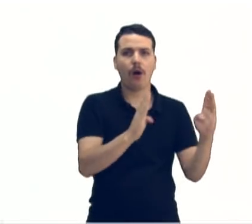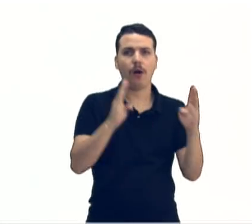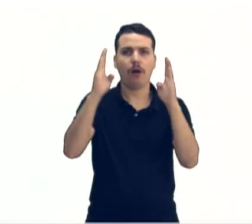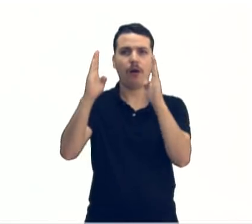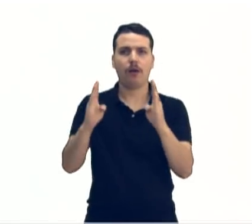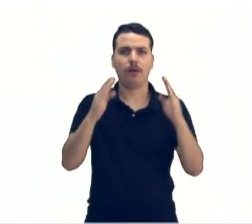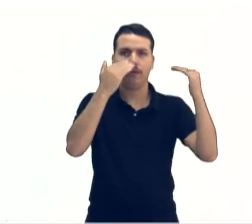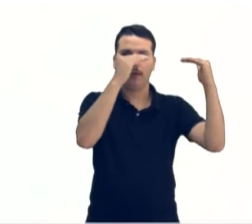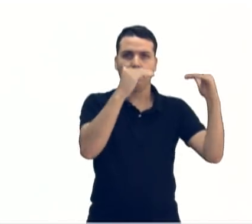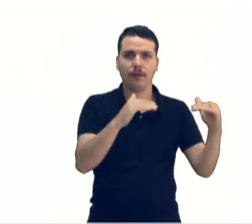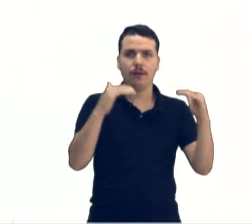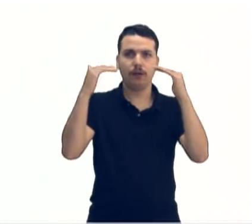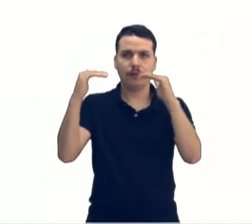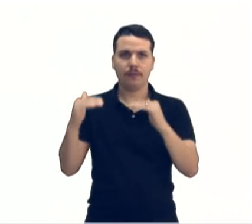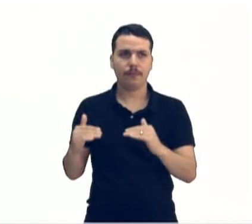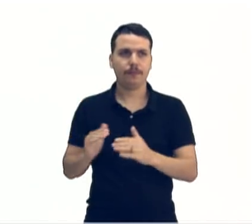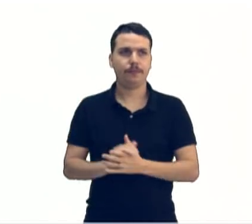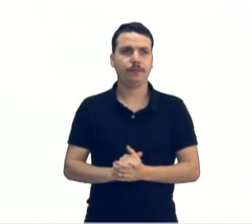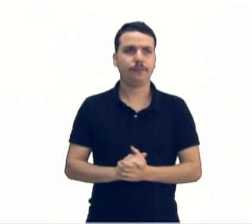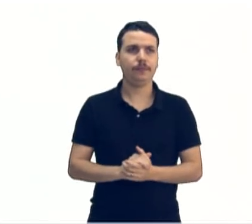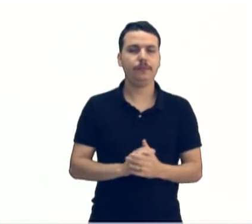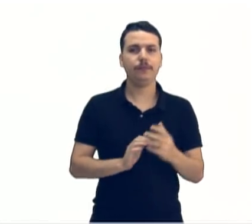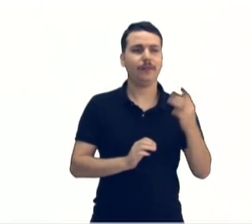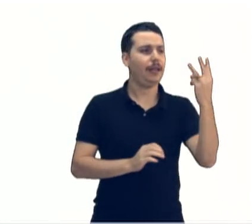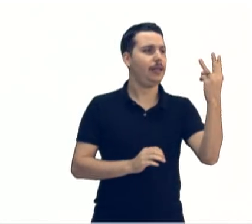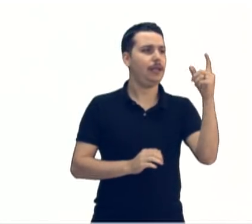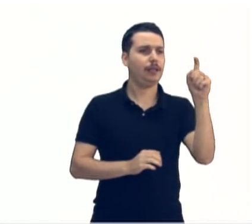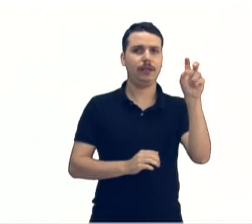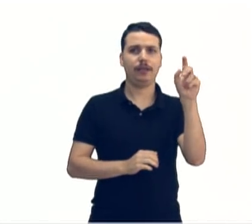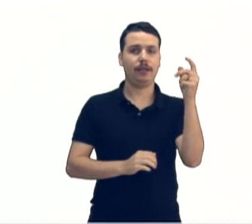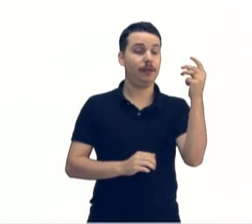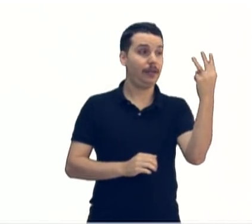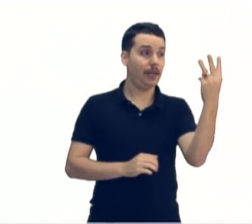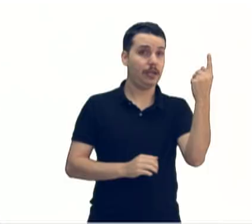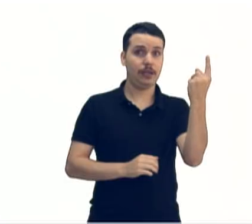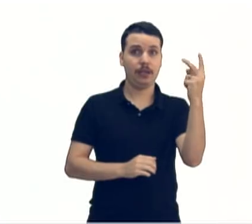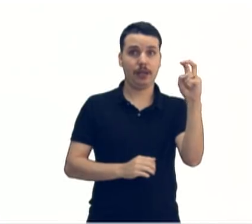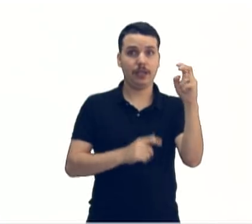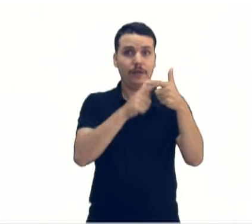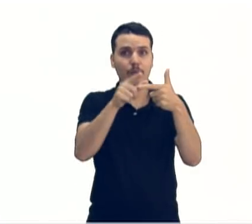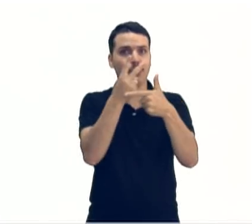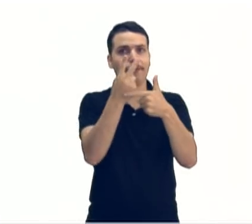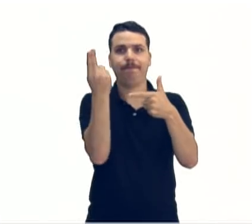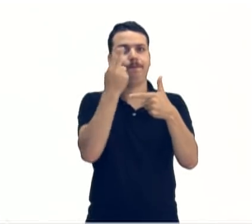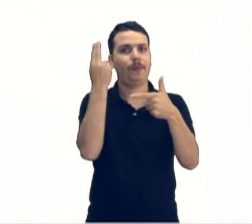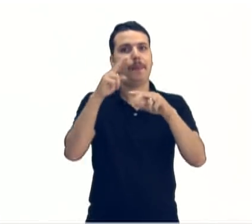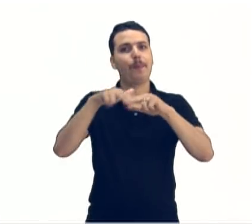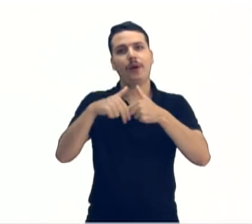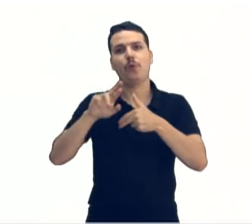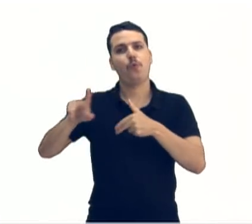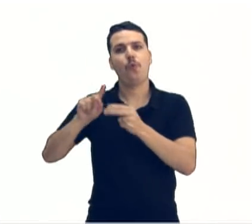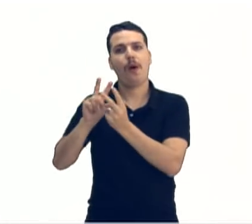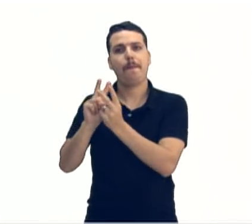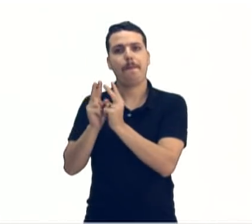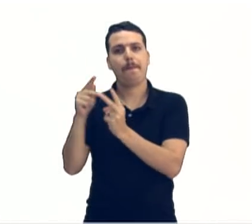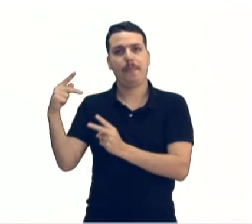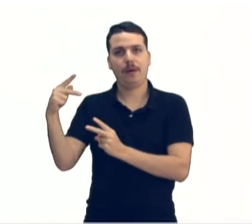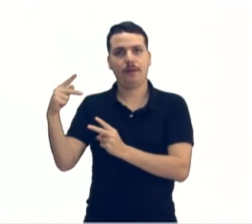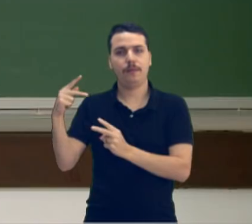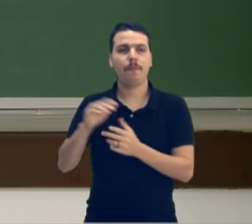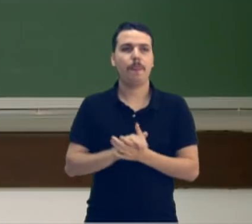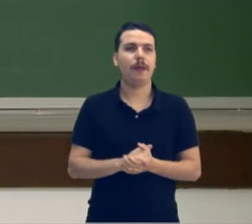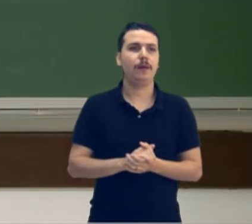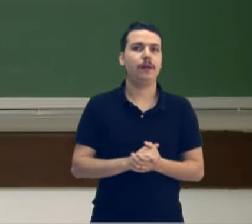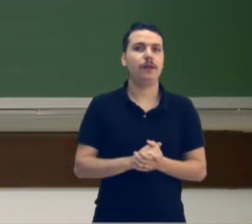decomposição. Não dá por 2 porque não é par. O próximo é primo, o próximo é o 3, próximo primo é o